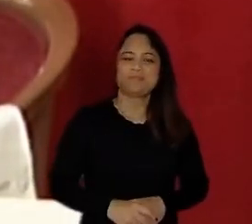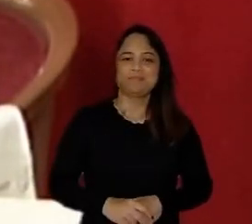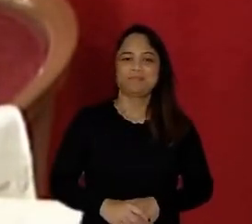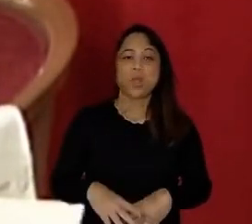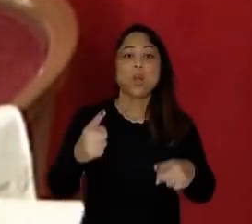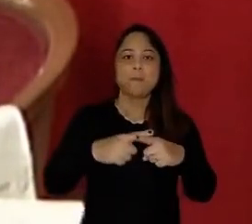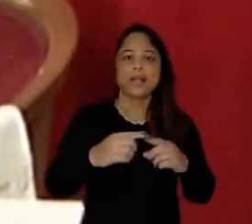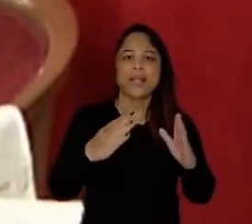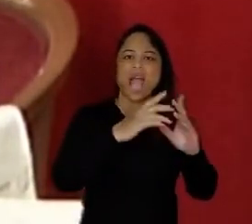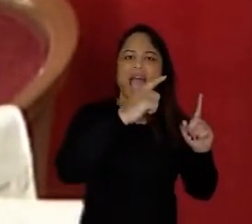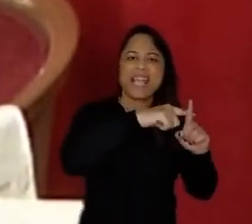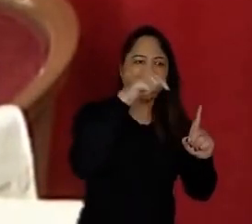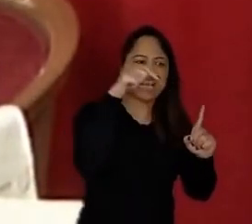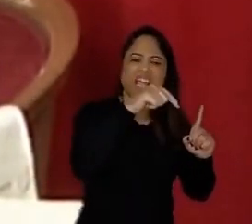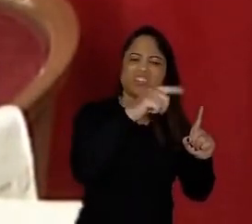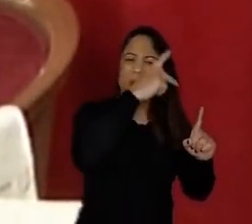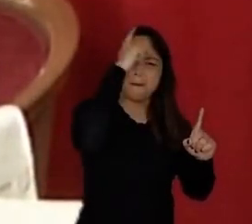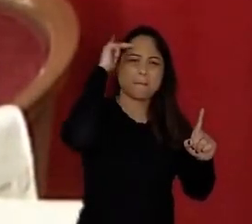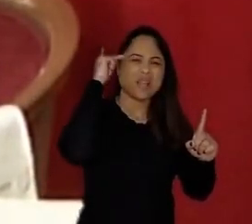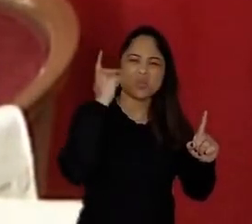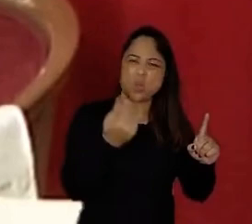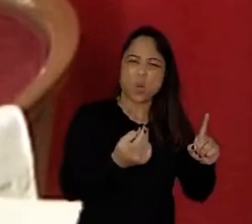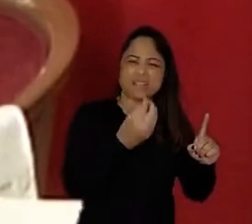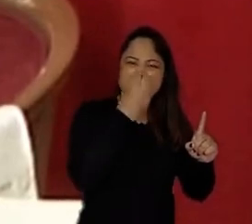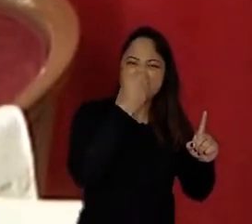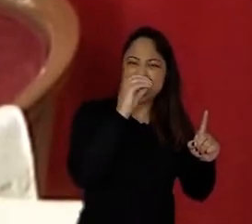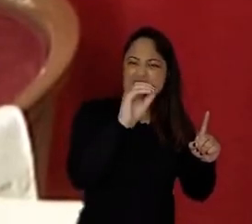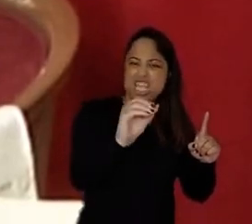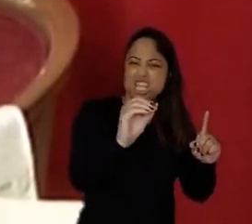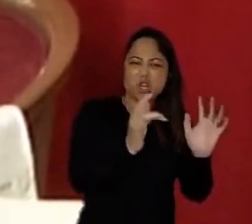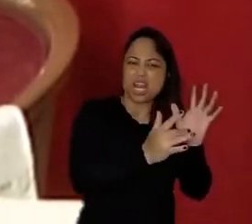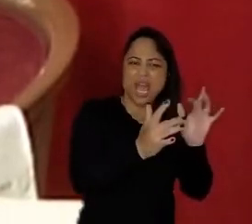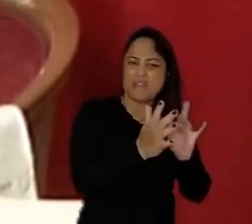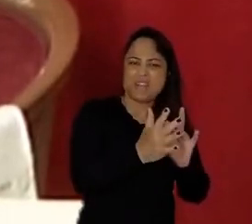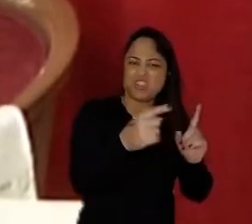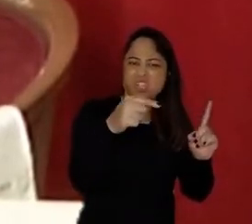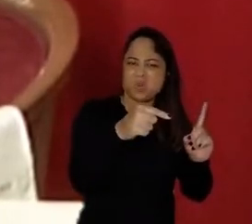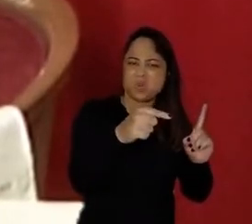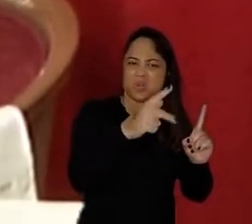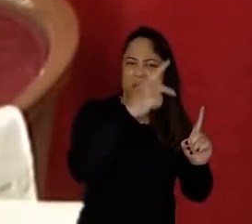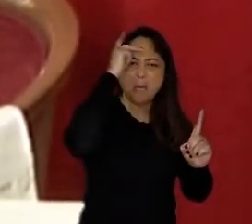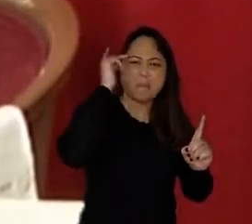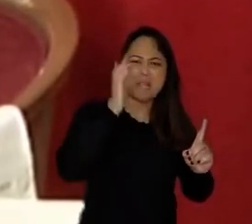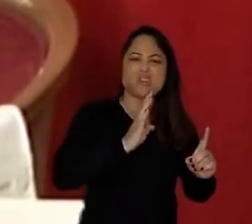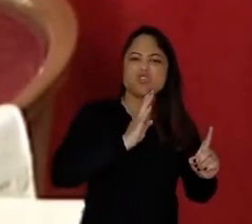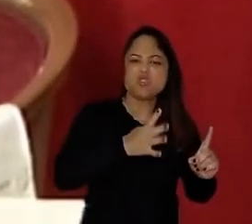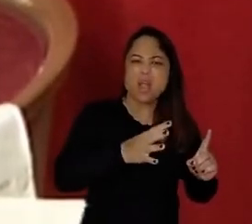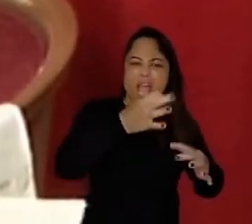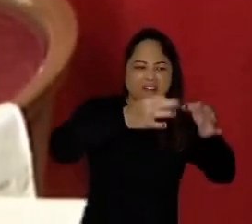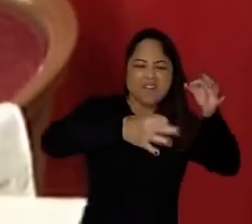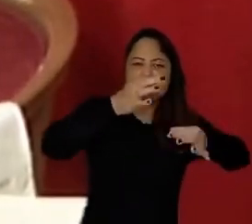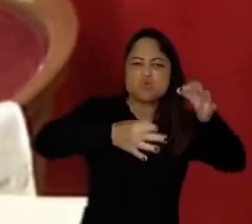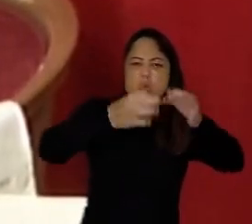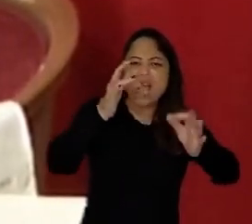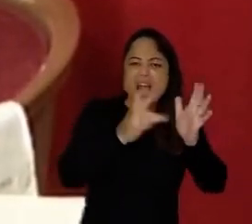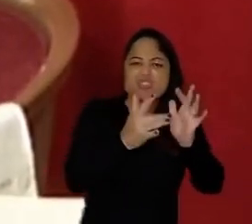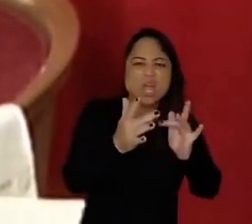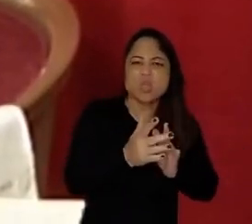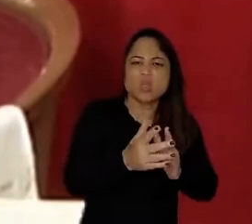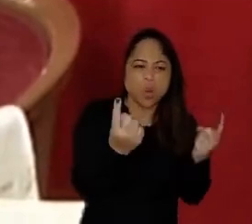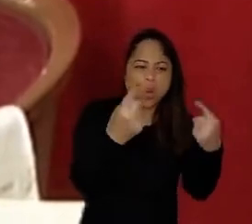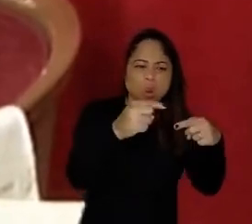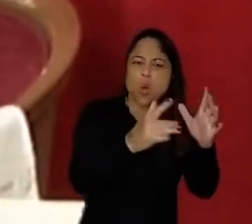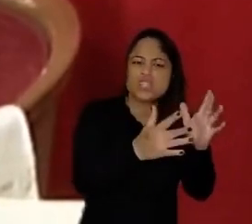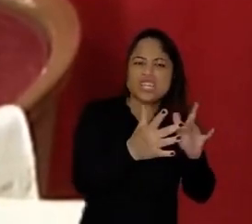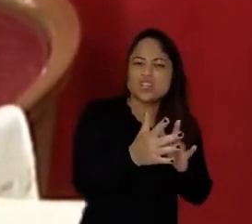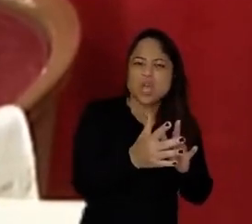não tinha gente com vontade de ouvi-lo. Lá só tinha olheiro, gente procurando erro, gente querendo colocá-lo à prova, gente querendo confrontar